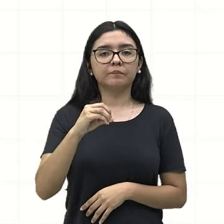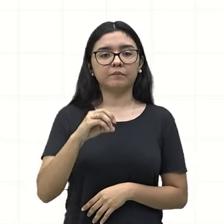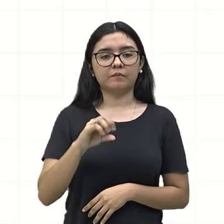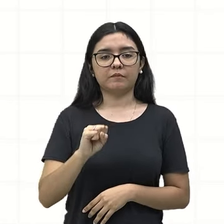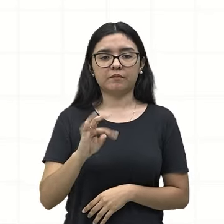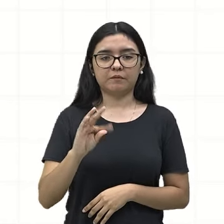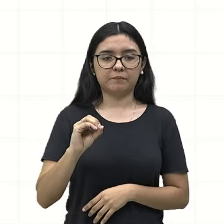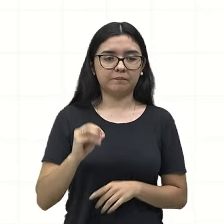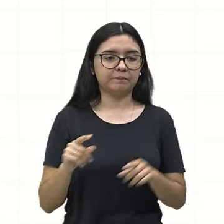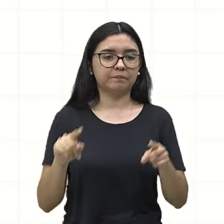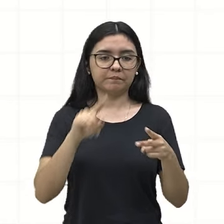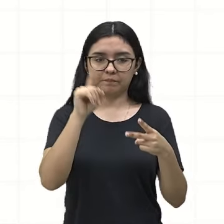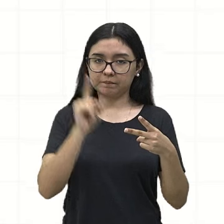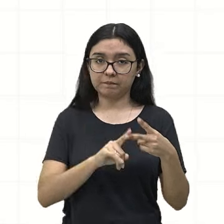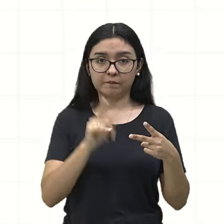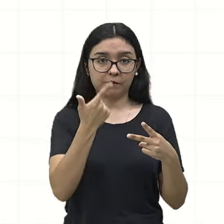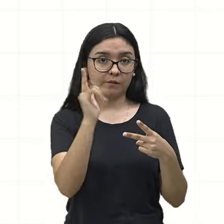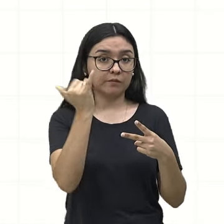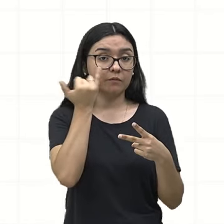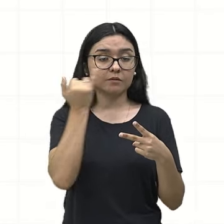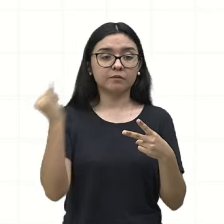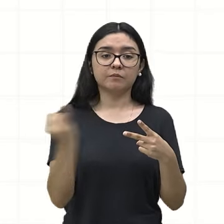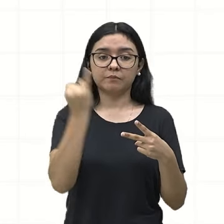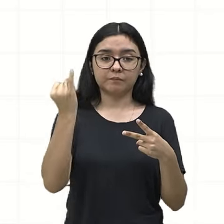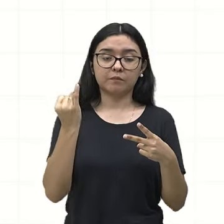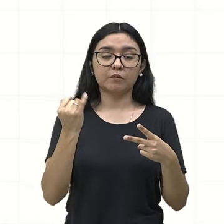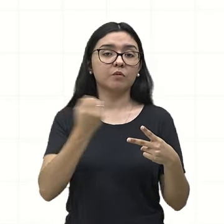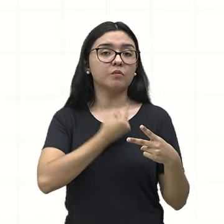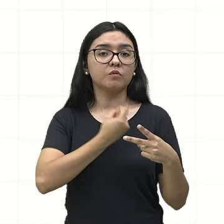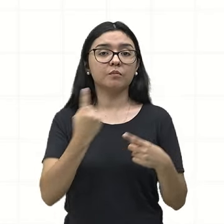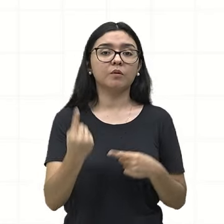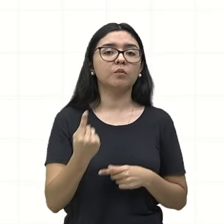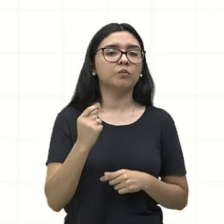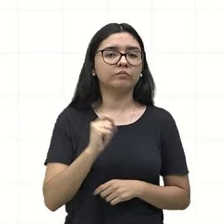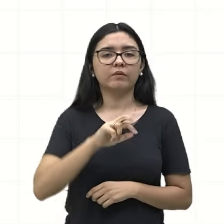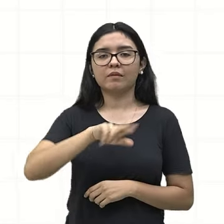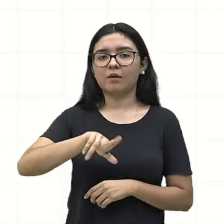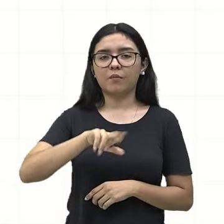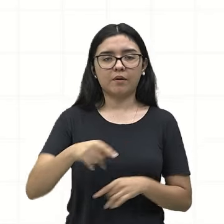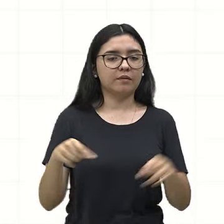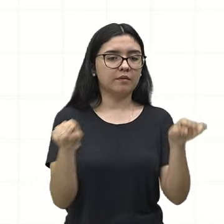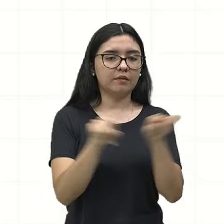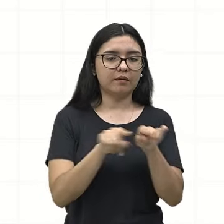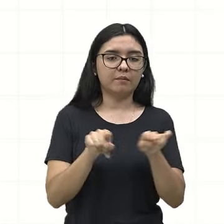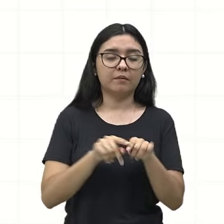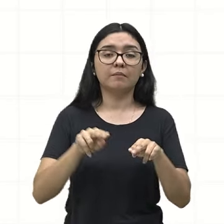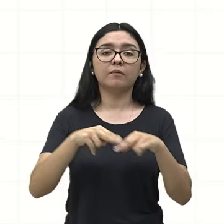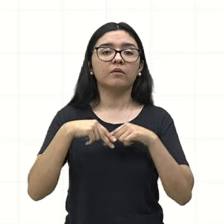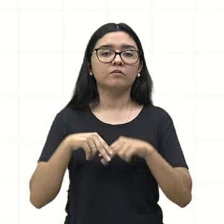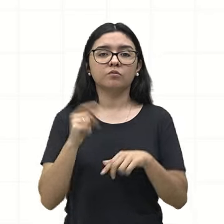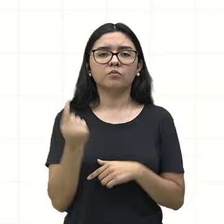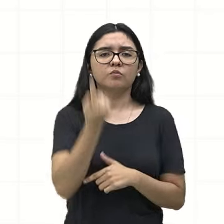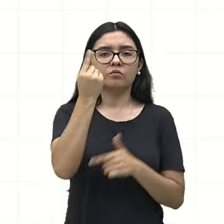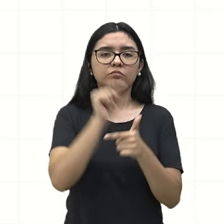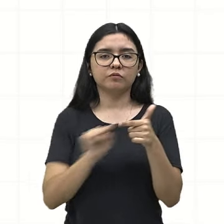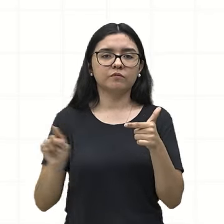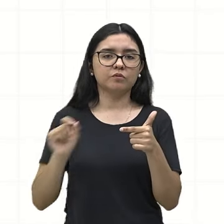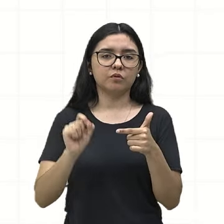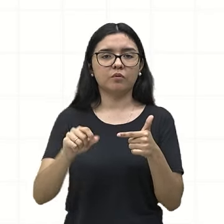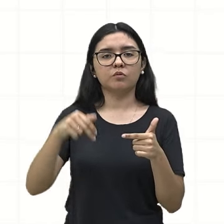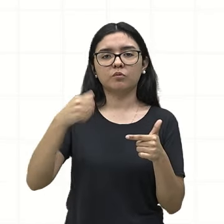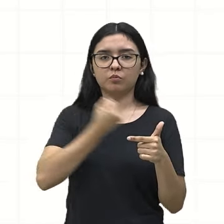número 1 não é primo e nem composto, pois tem um único divisor natural, que é